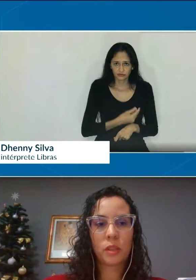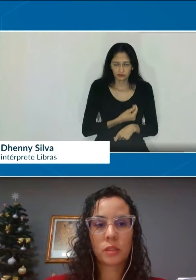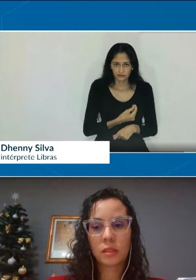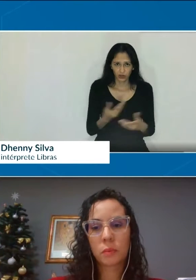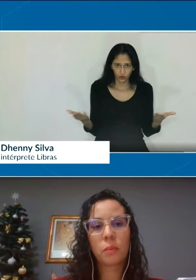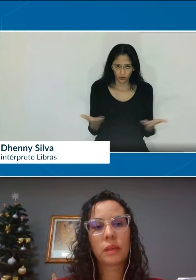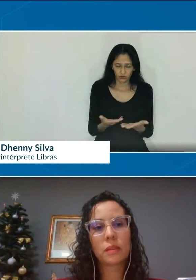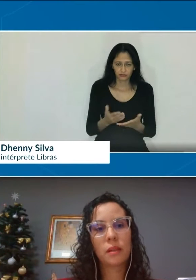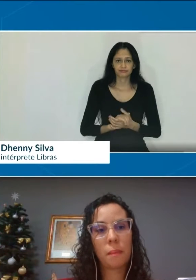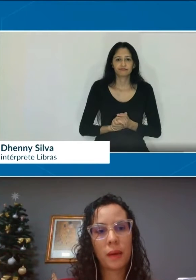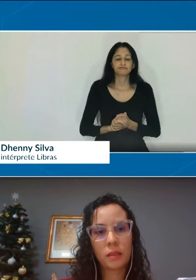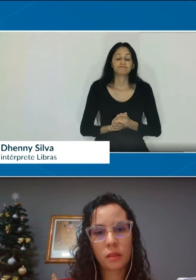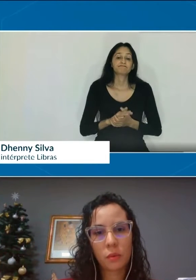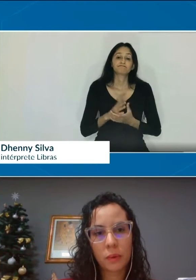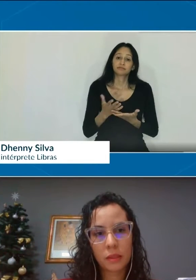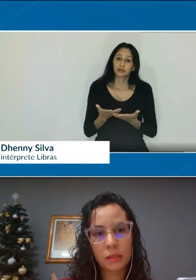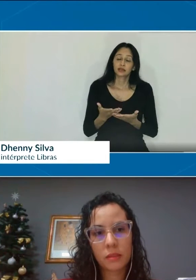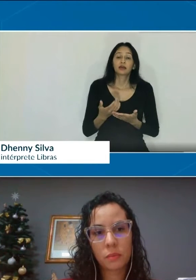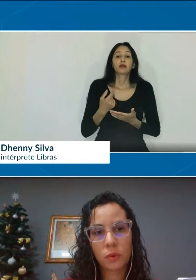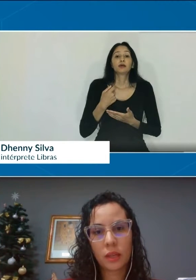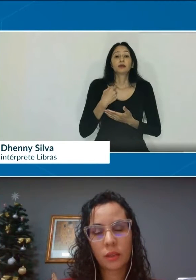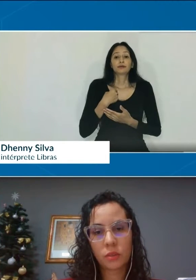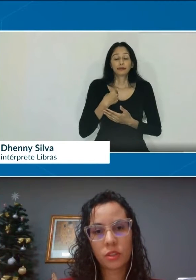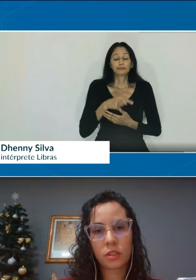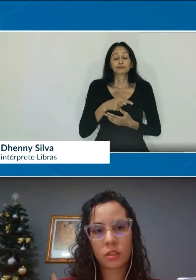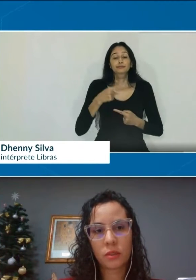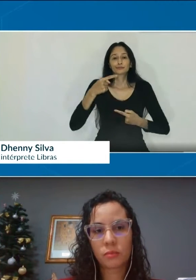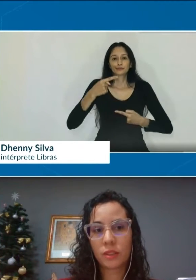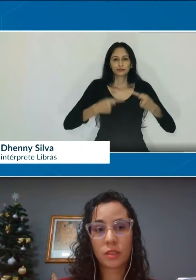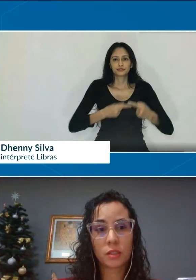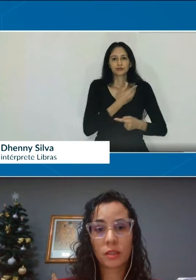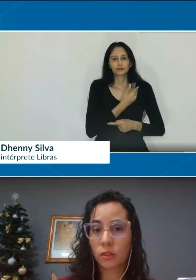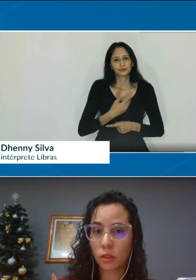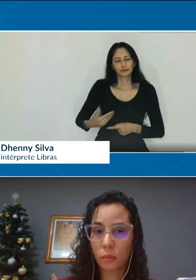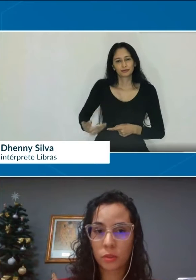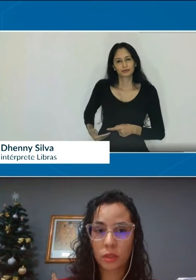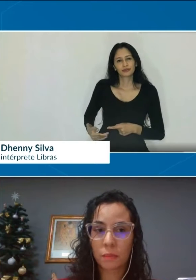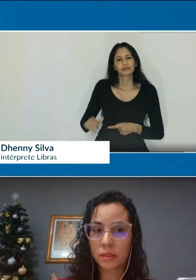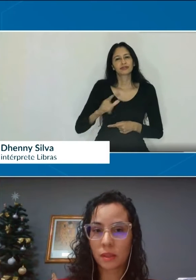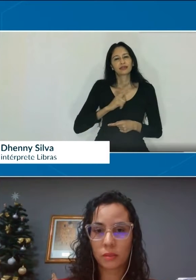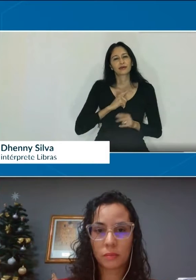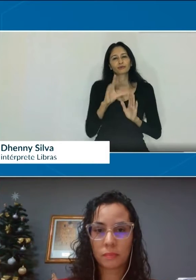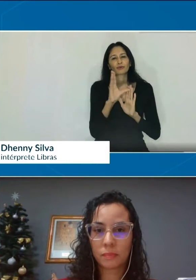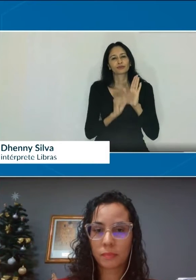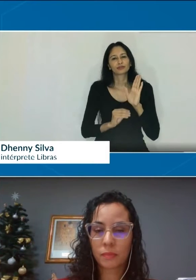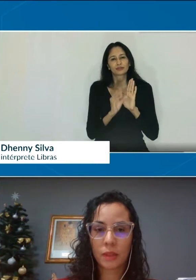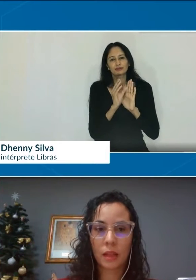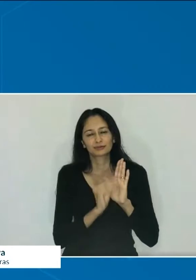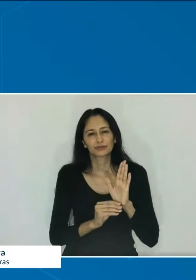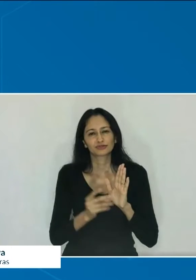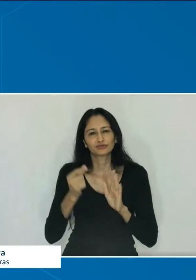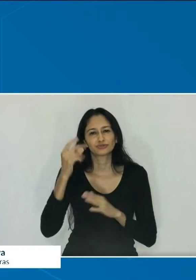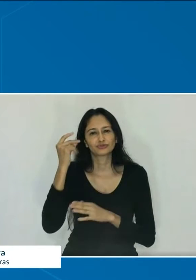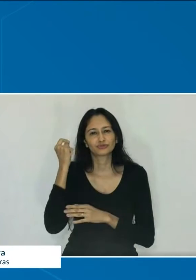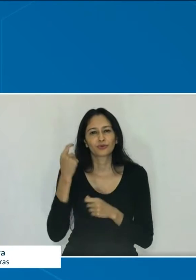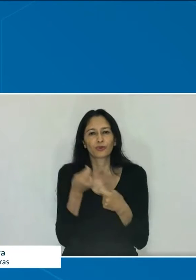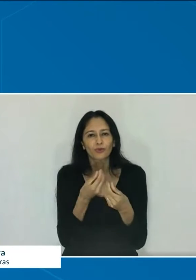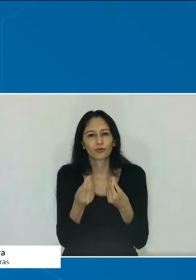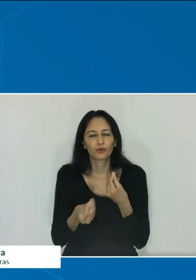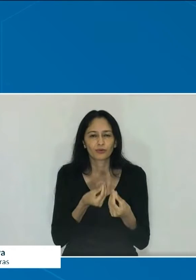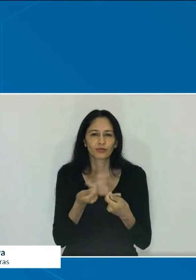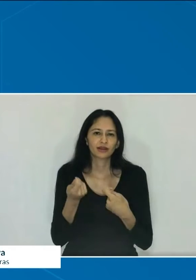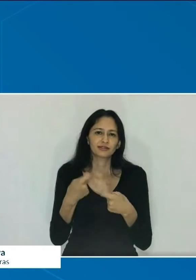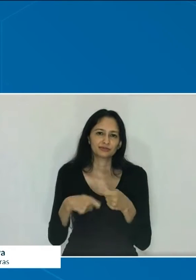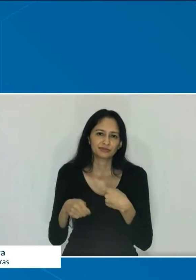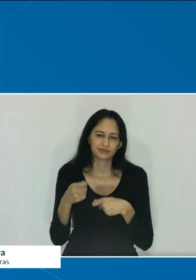Olha, as políticas públicas também estão presas nesse modelo de gestão que já está totalmente ultrapassado. Elas não